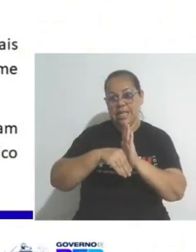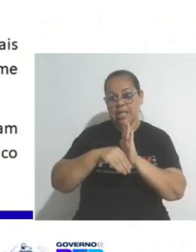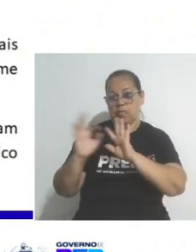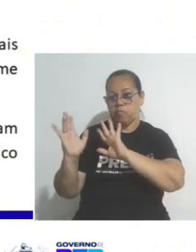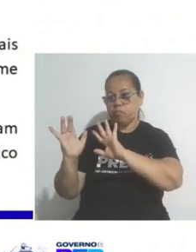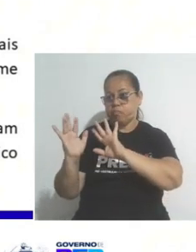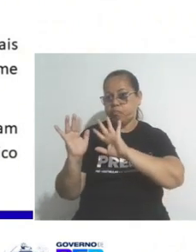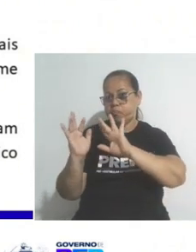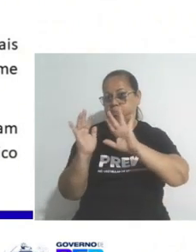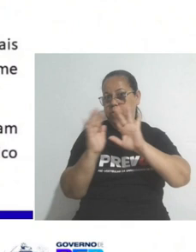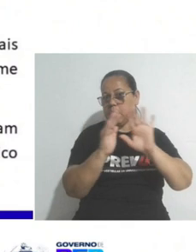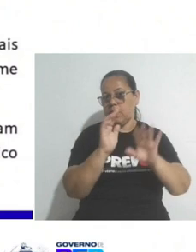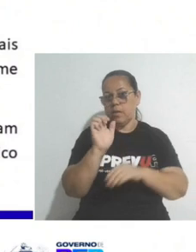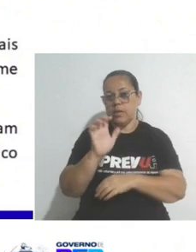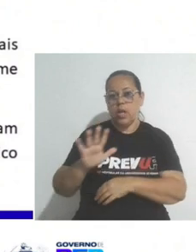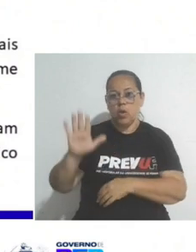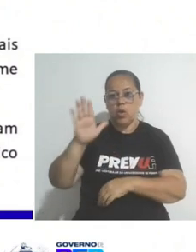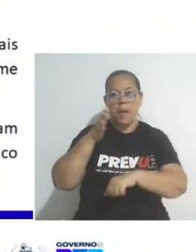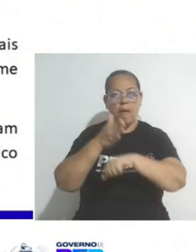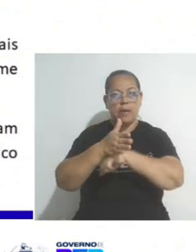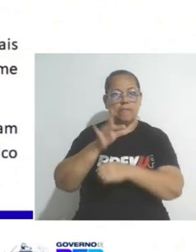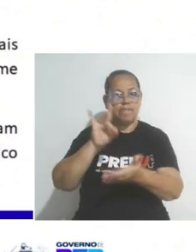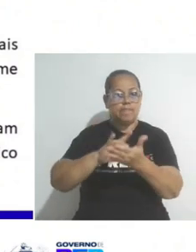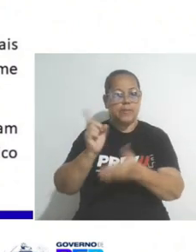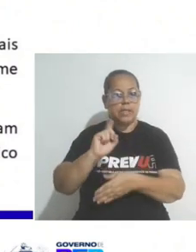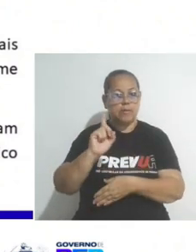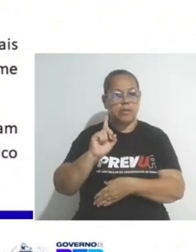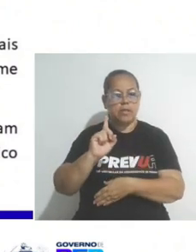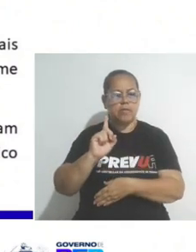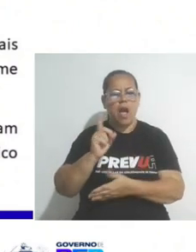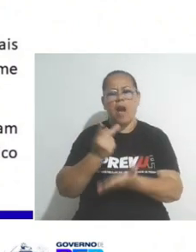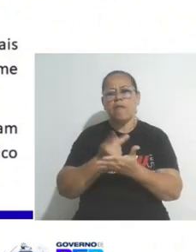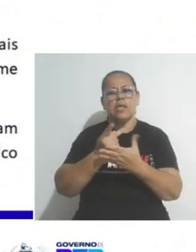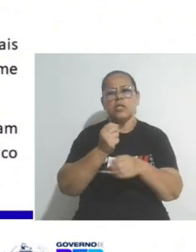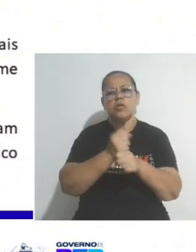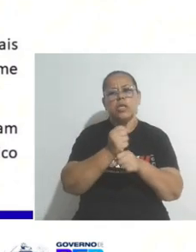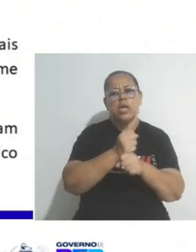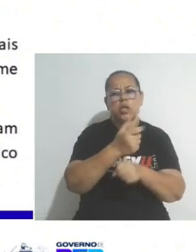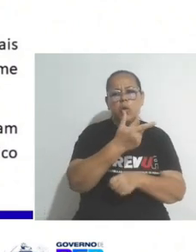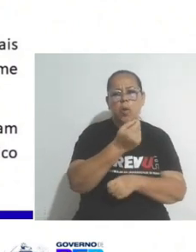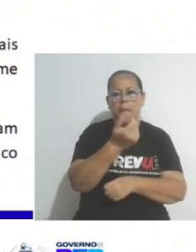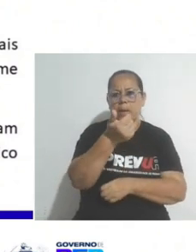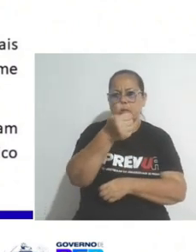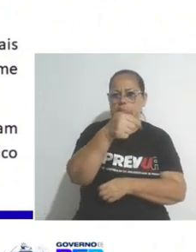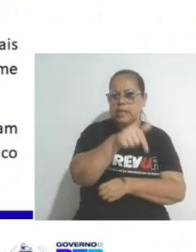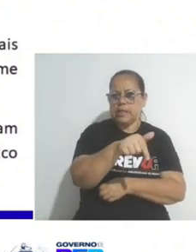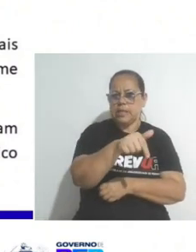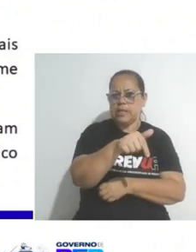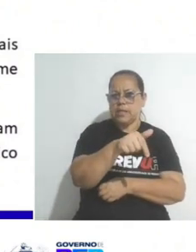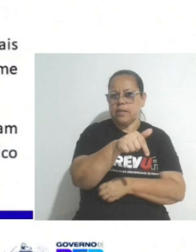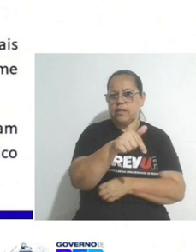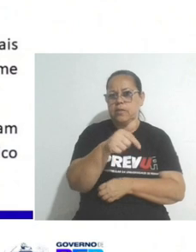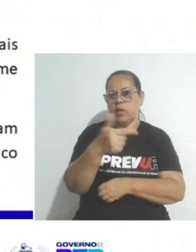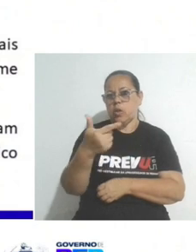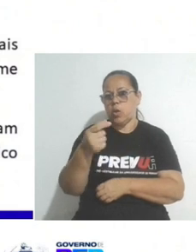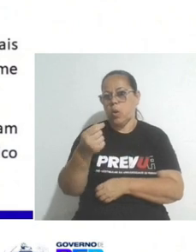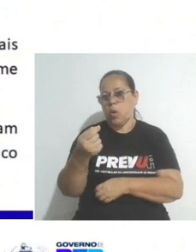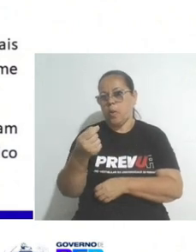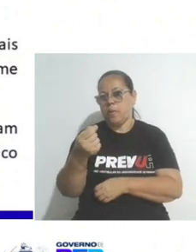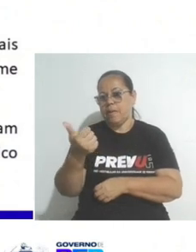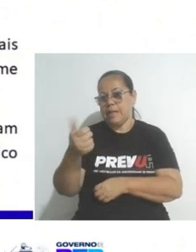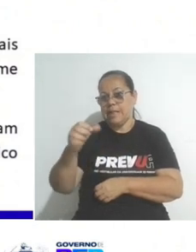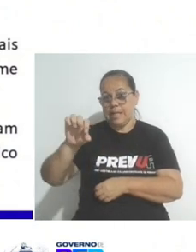imigrantes ilegais na Europa ocorreu entre os anos de 2017 e 2019